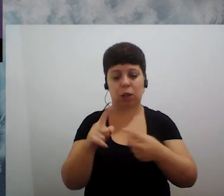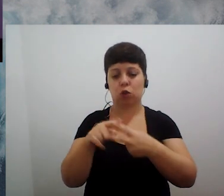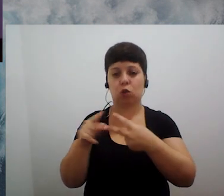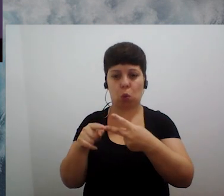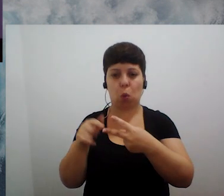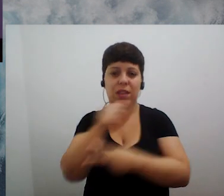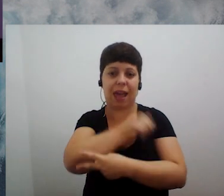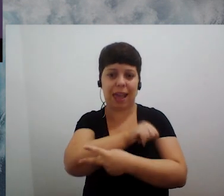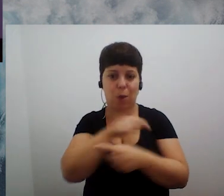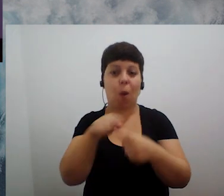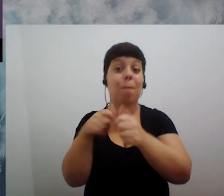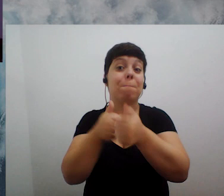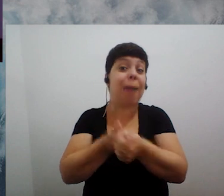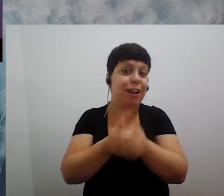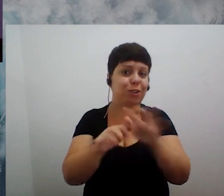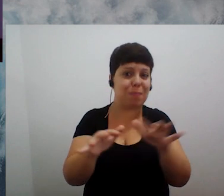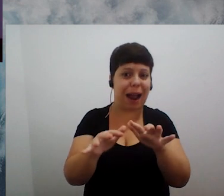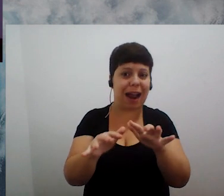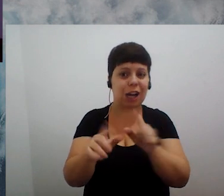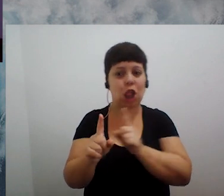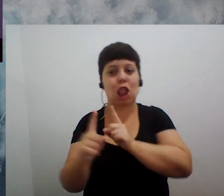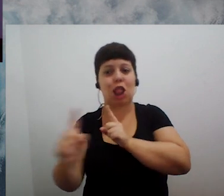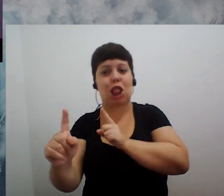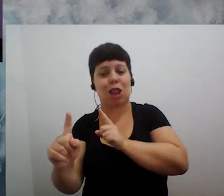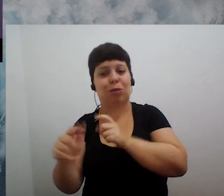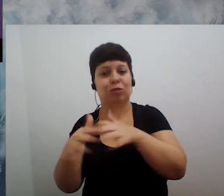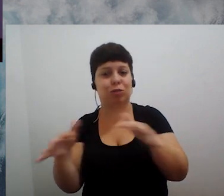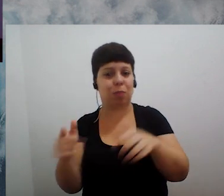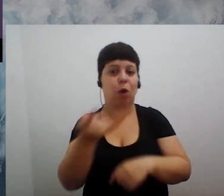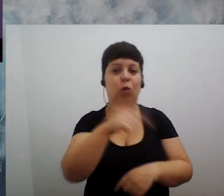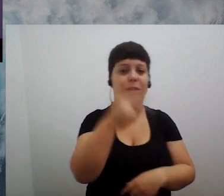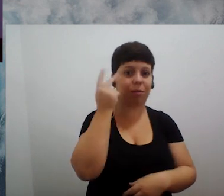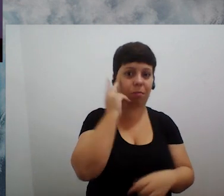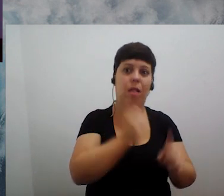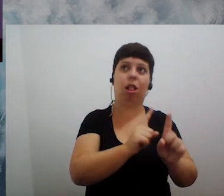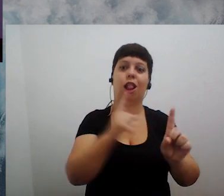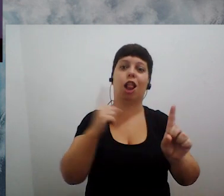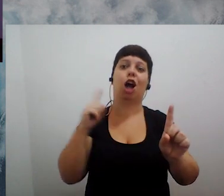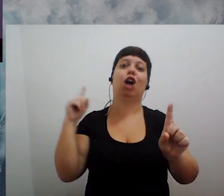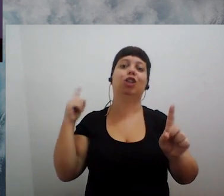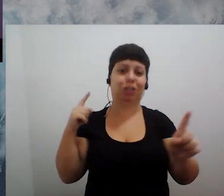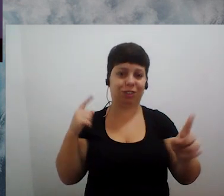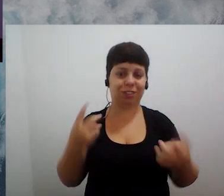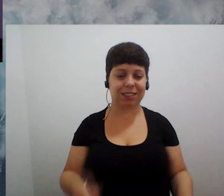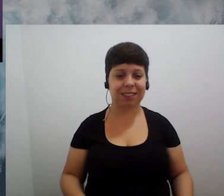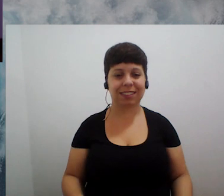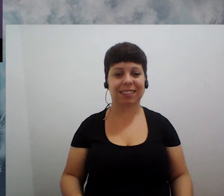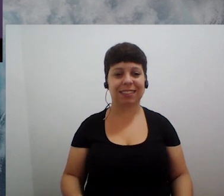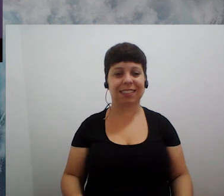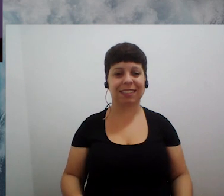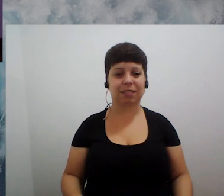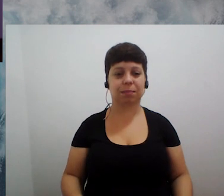diferentes, né? Duas comunidades do Rio, uma perto e uma mais distante do mar, né? E uma de São Paulo, que está bem